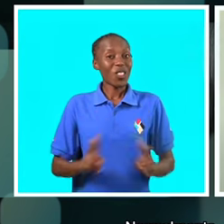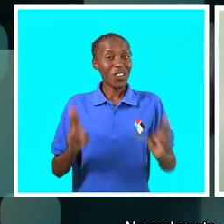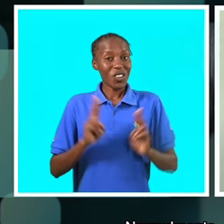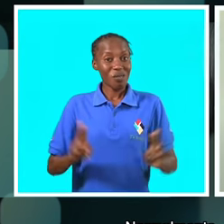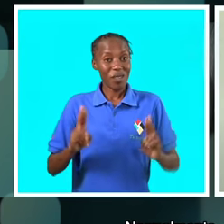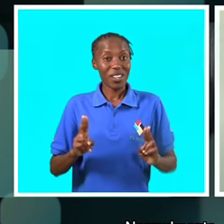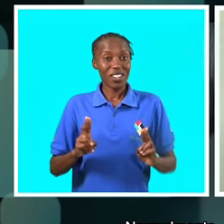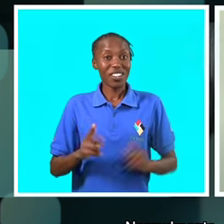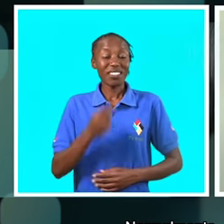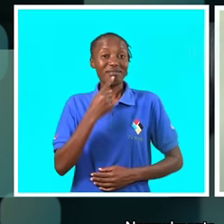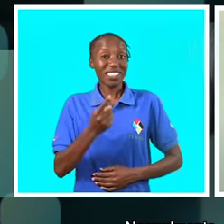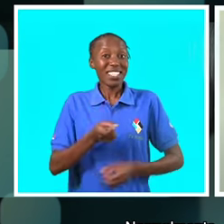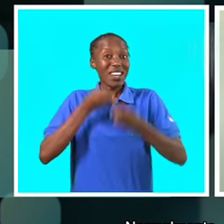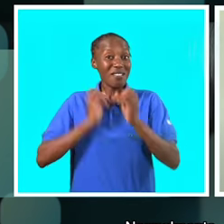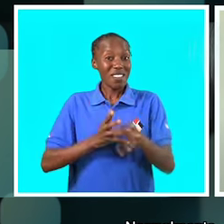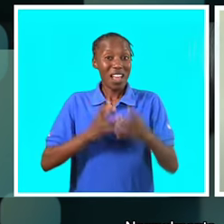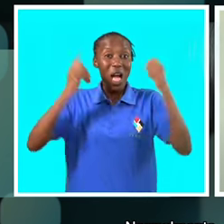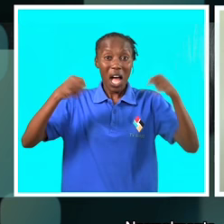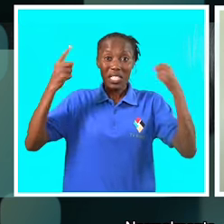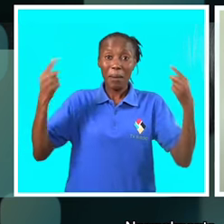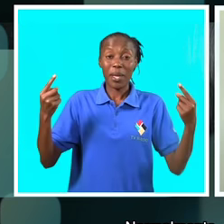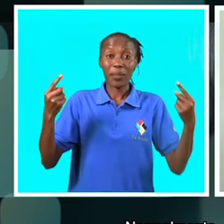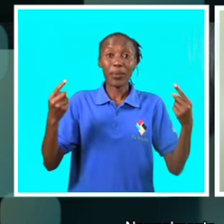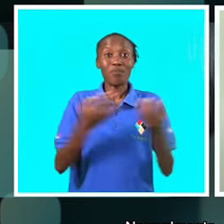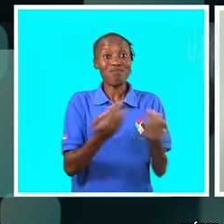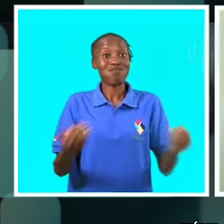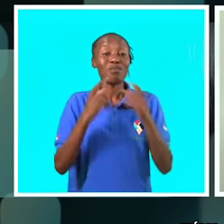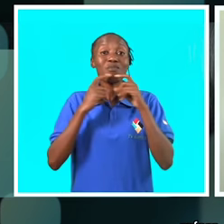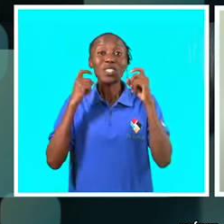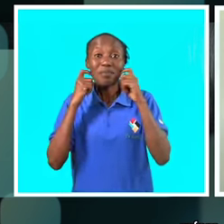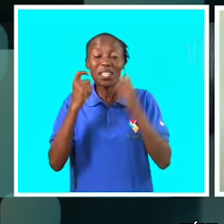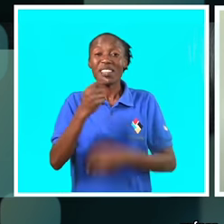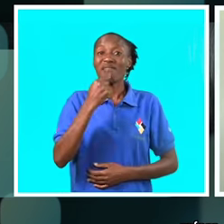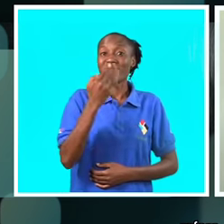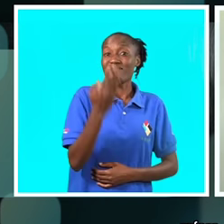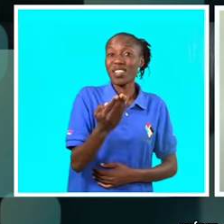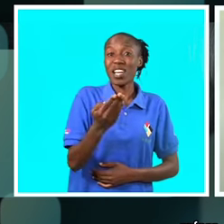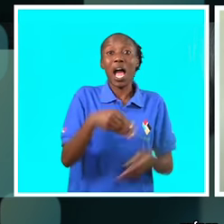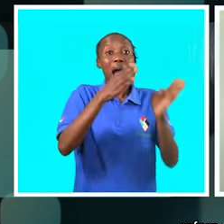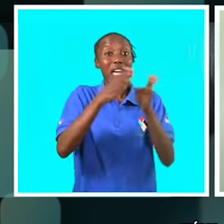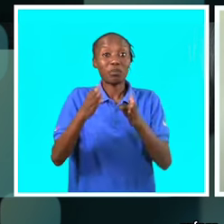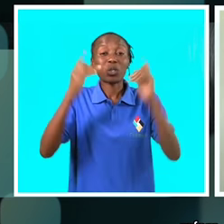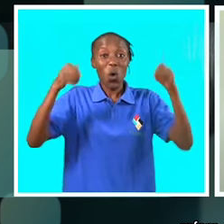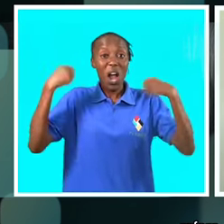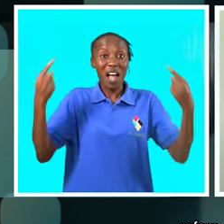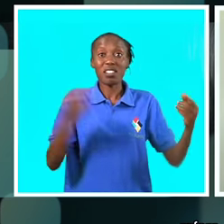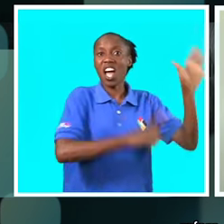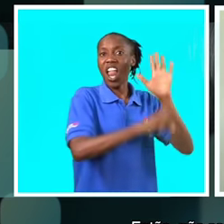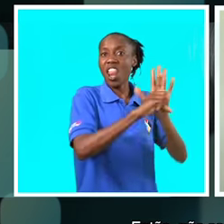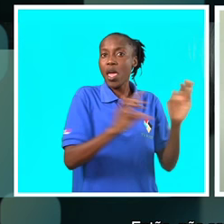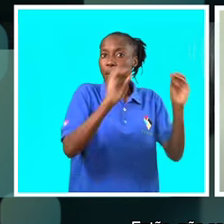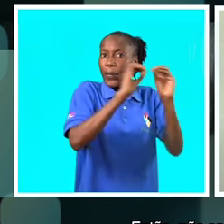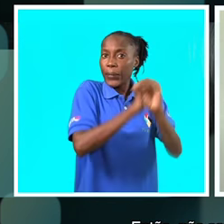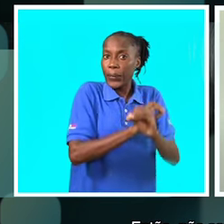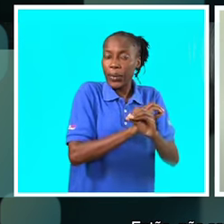Normalmente, quando se fala de casamento prematuro em Moçambique, só se referiria àqueles casos em que as pessoas casam fora da lei.